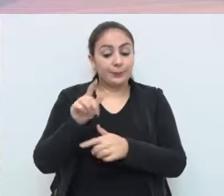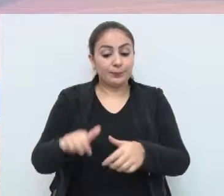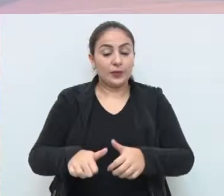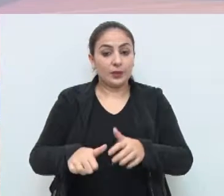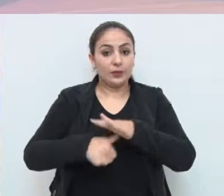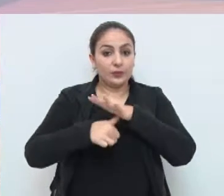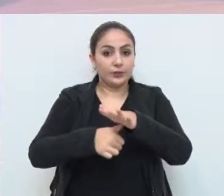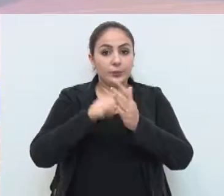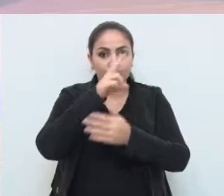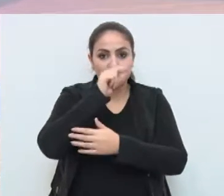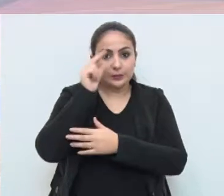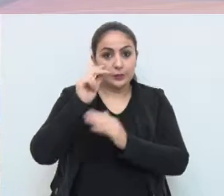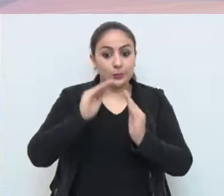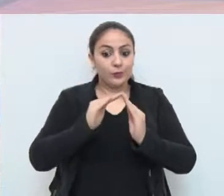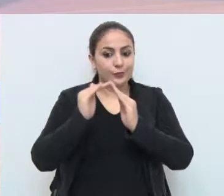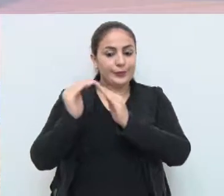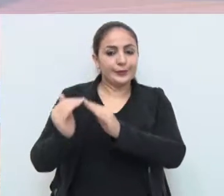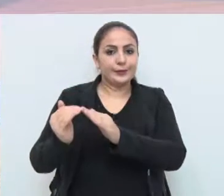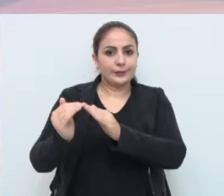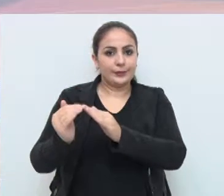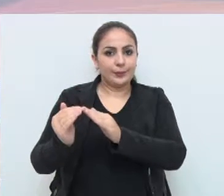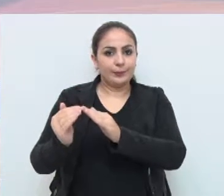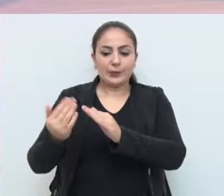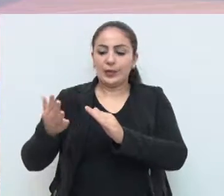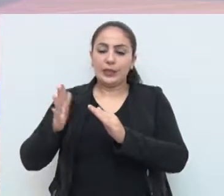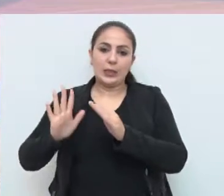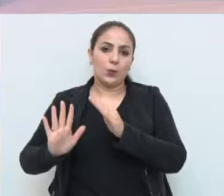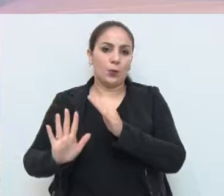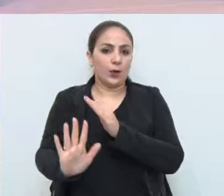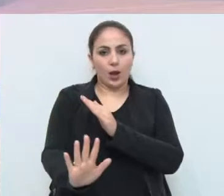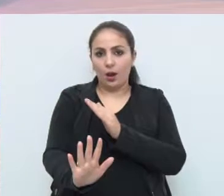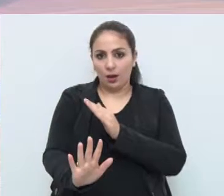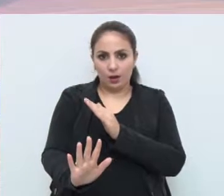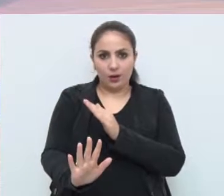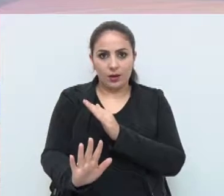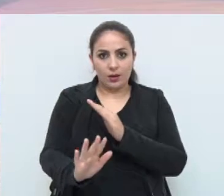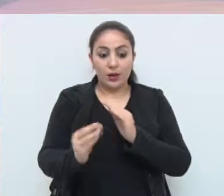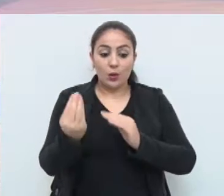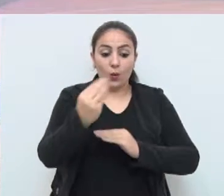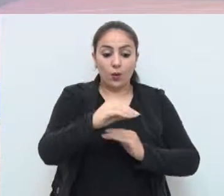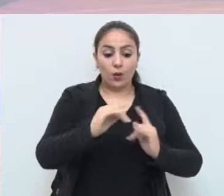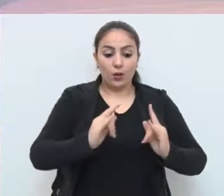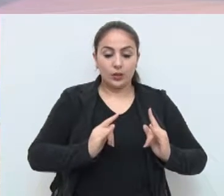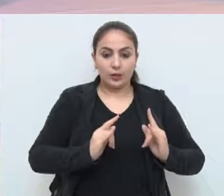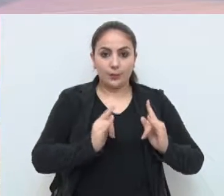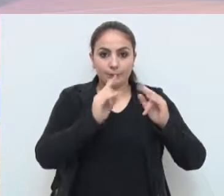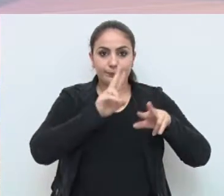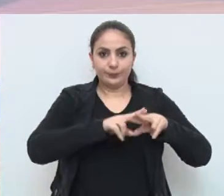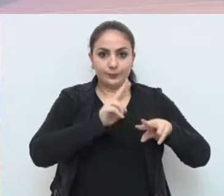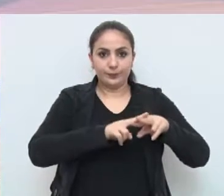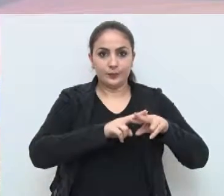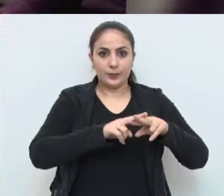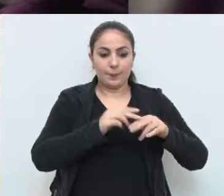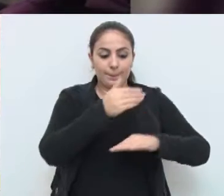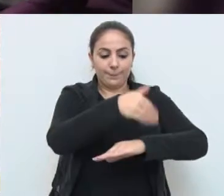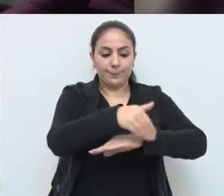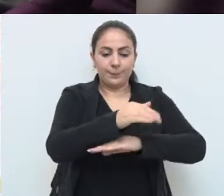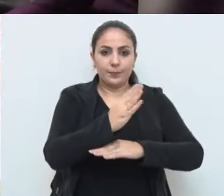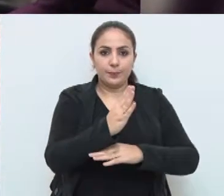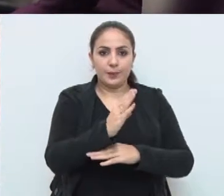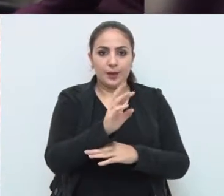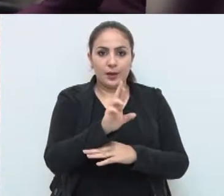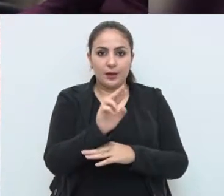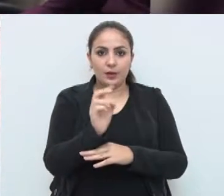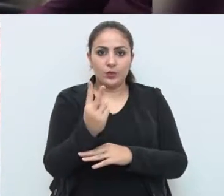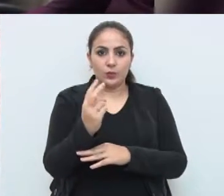que as autoridades do município vizinho querem evitar a instalação às margens da BR-285. Os